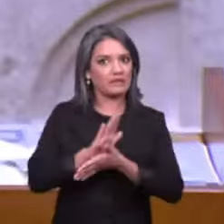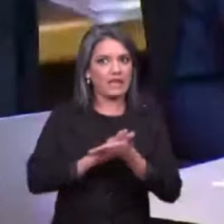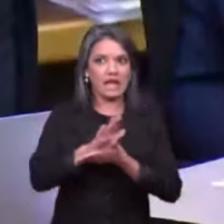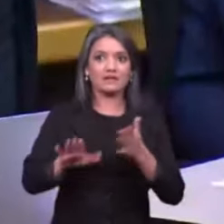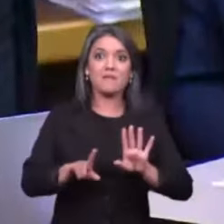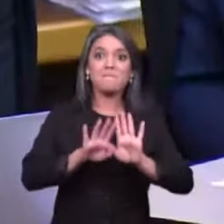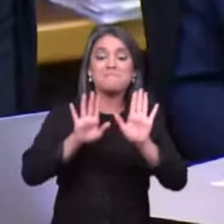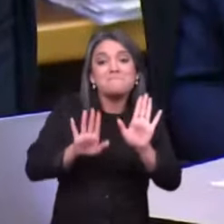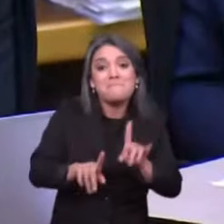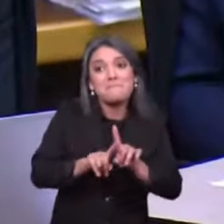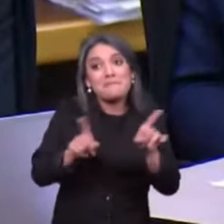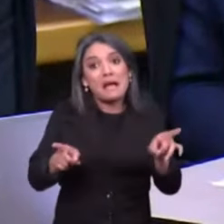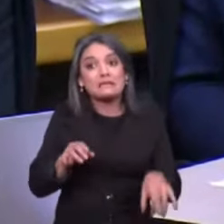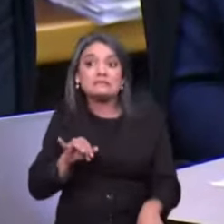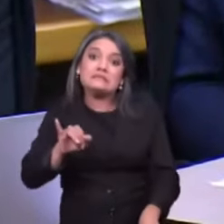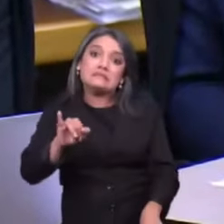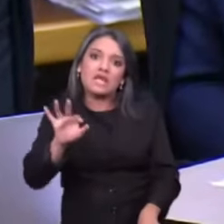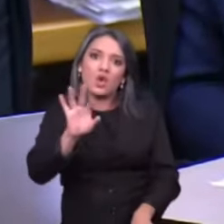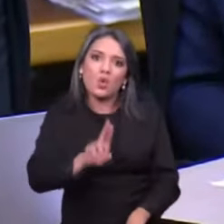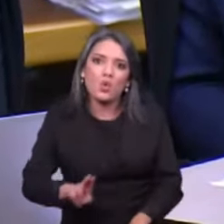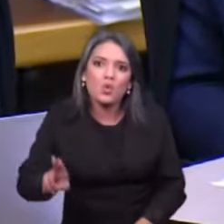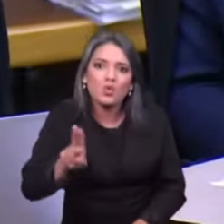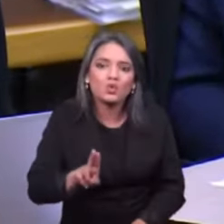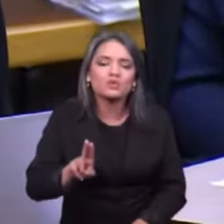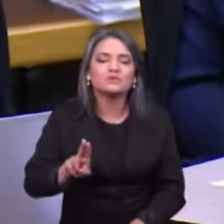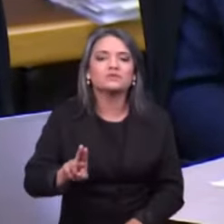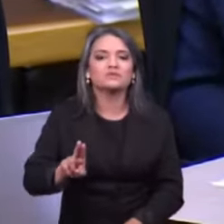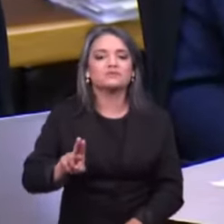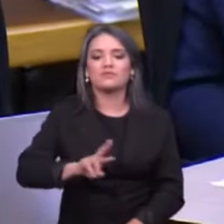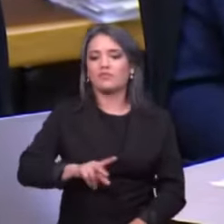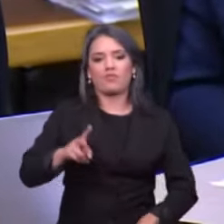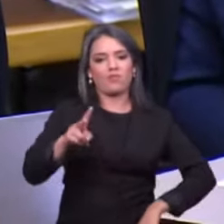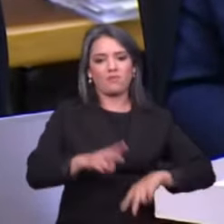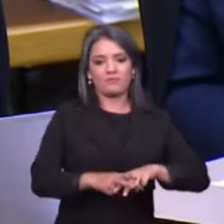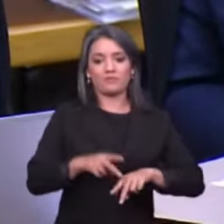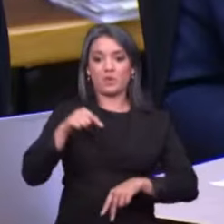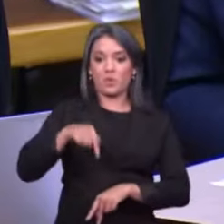Mas é importante isso, não é que se aqui fica definido 10, 25 ou